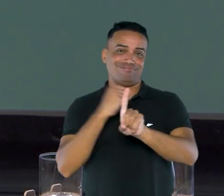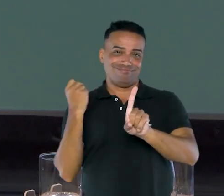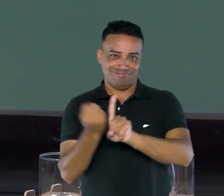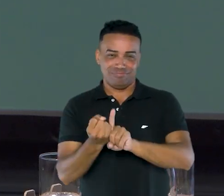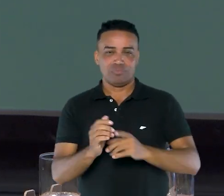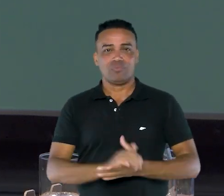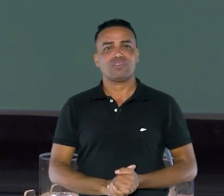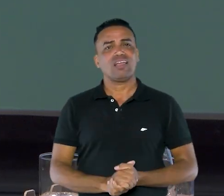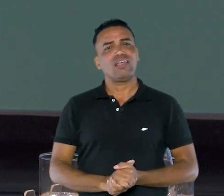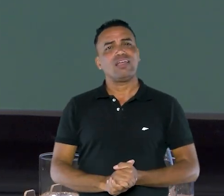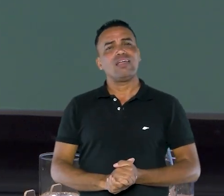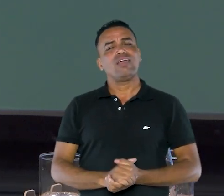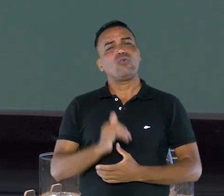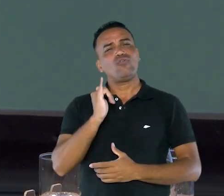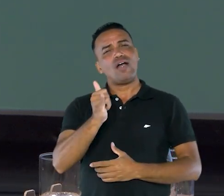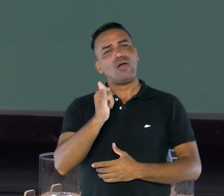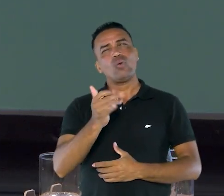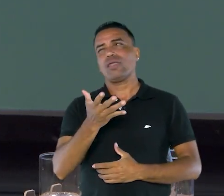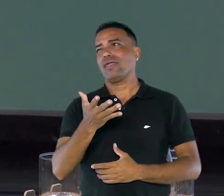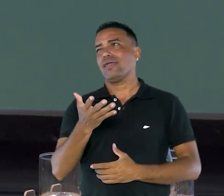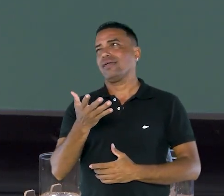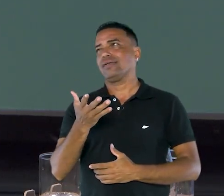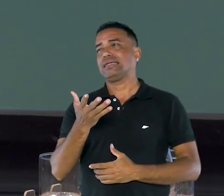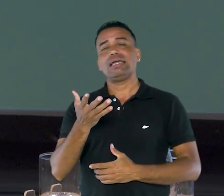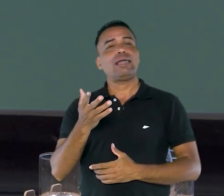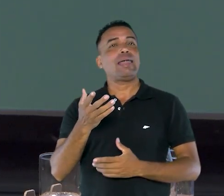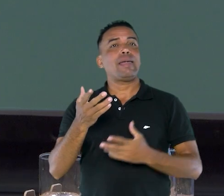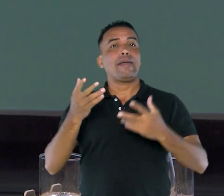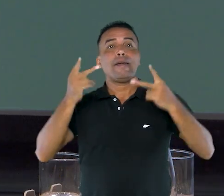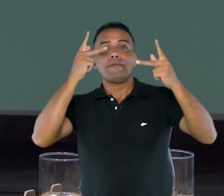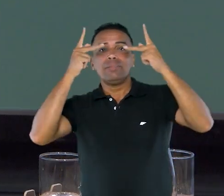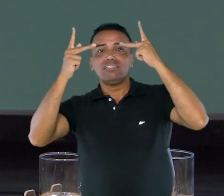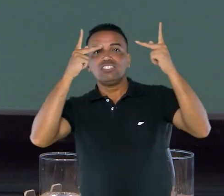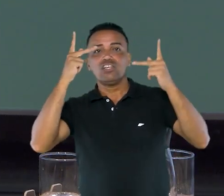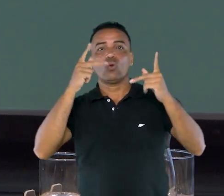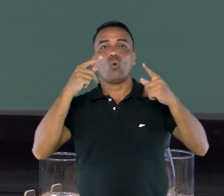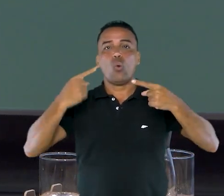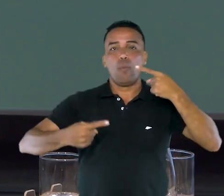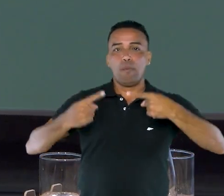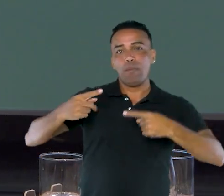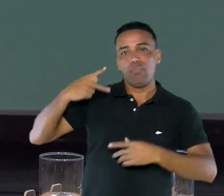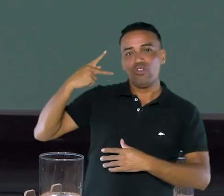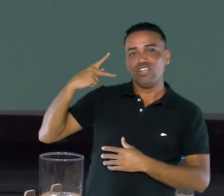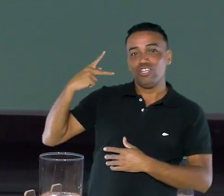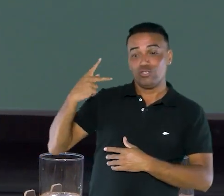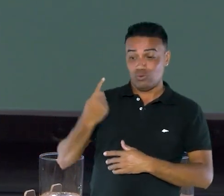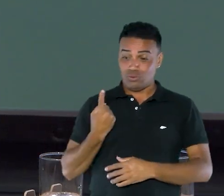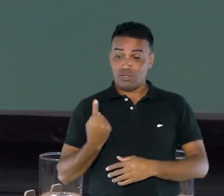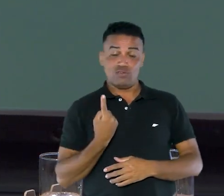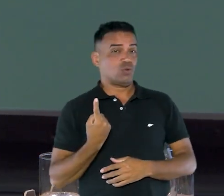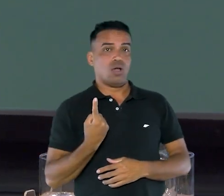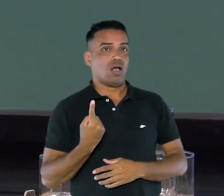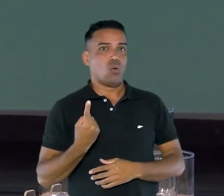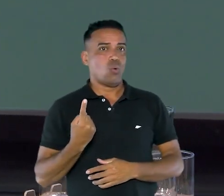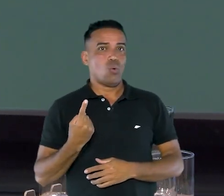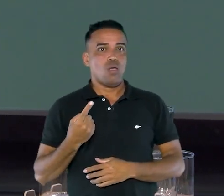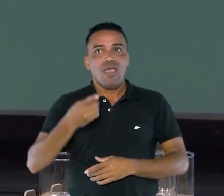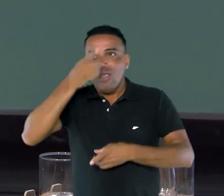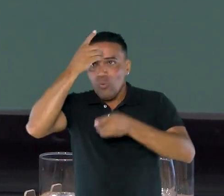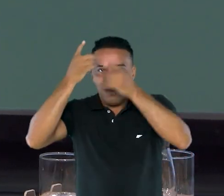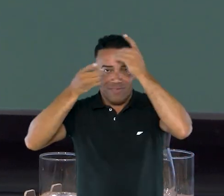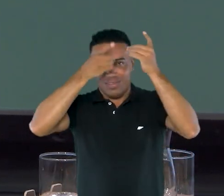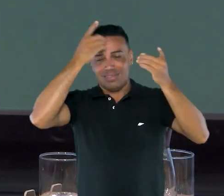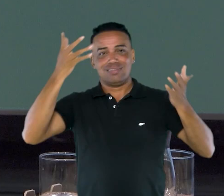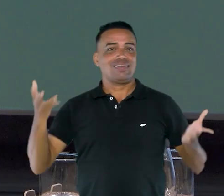Tudo eu costumo chamar, tudo é psicopolítico. Não existe uma psicologia individual. Isso é uma ilusão. O